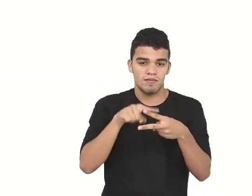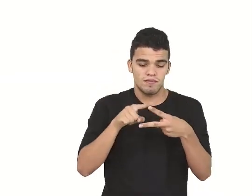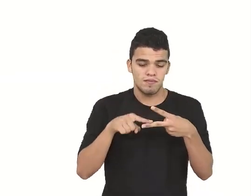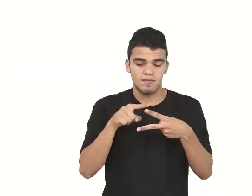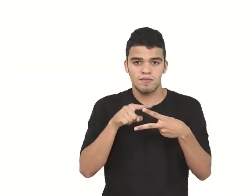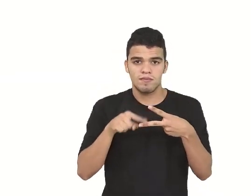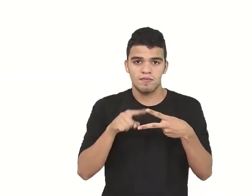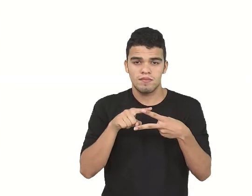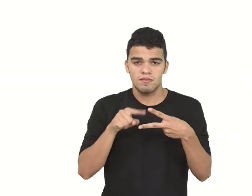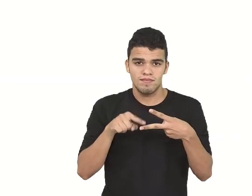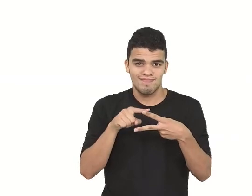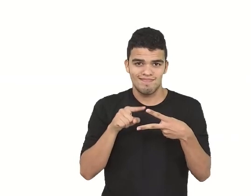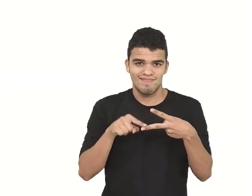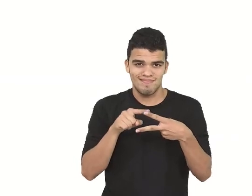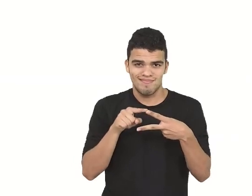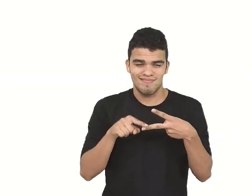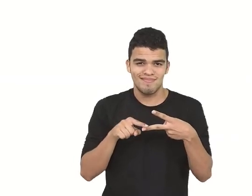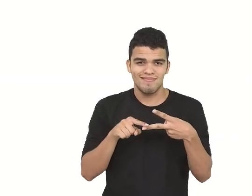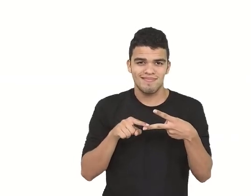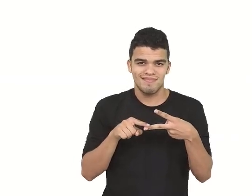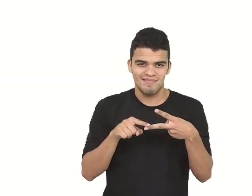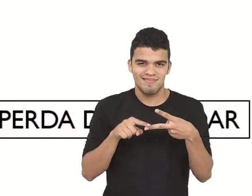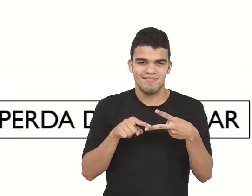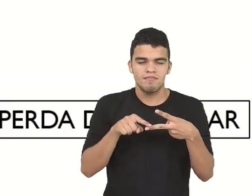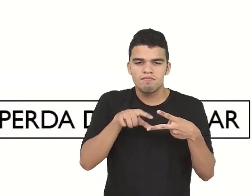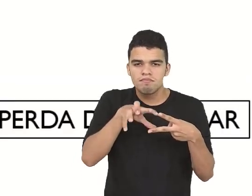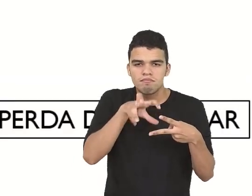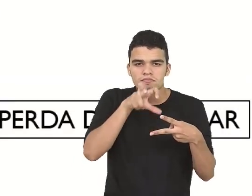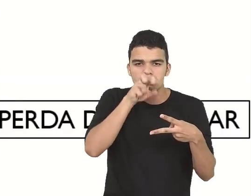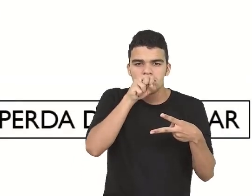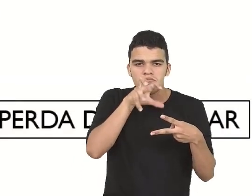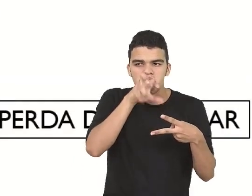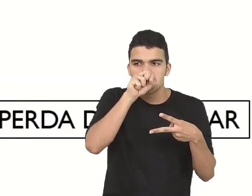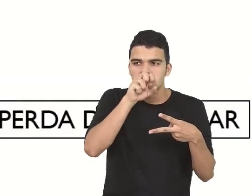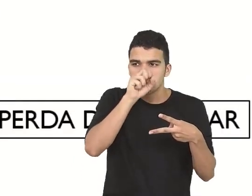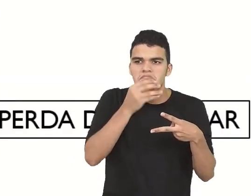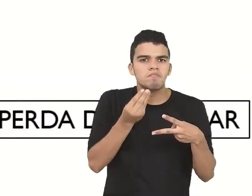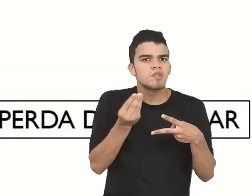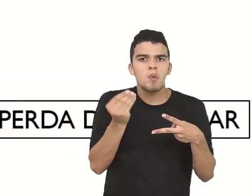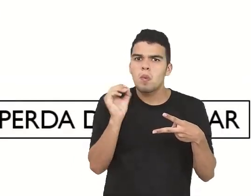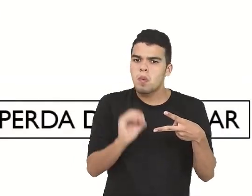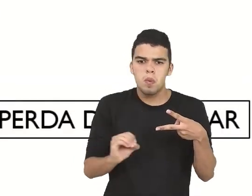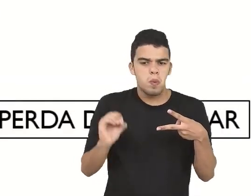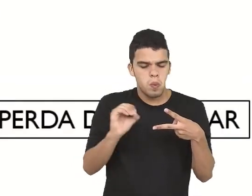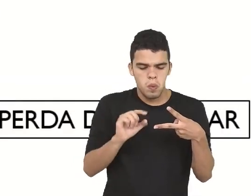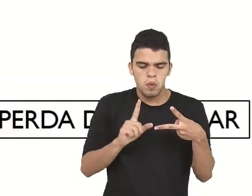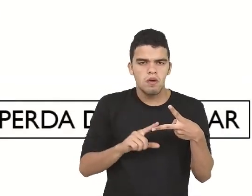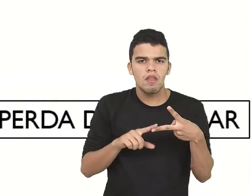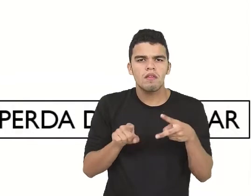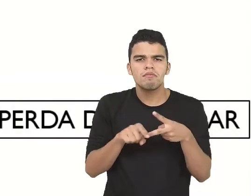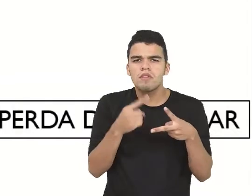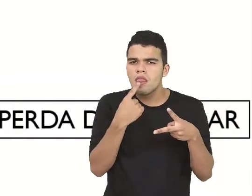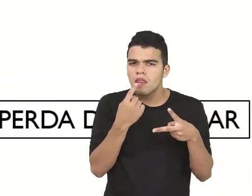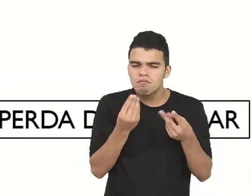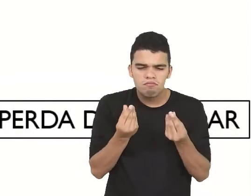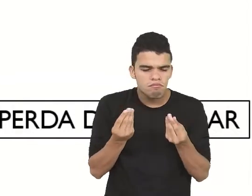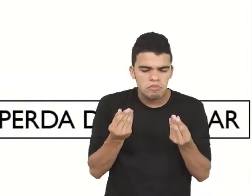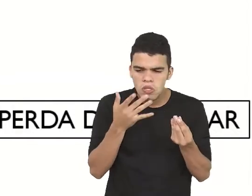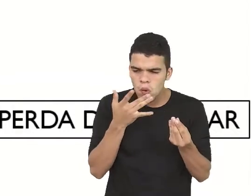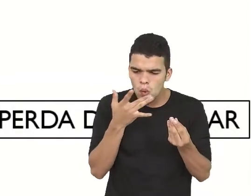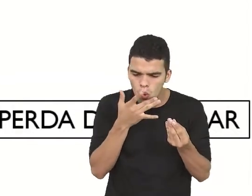A perda do olfato, a perda temporária do olfato e a perda temporária do paladar. Ou seja, a pessoa que contrai o